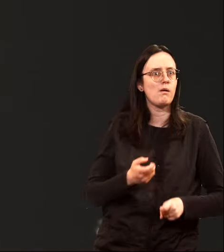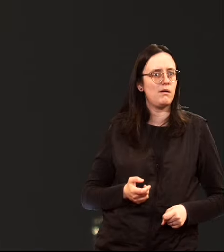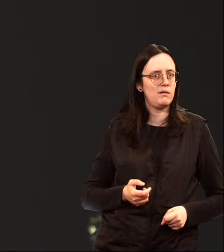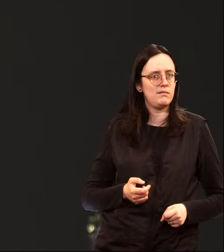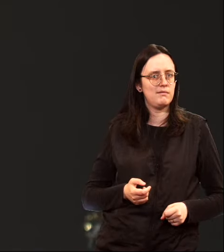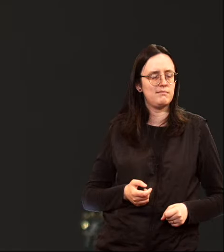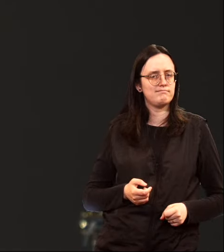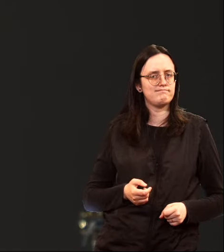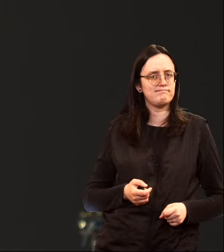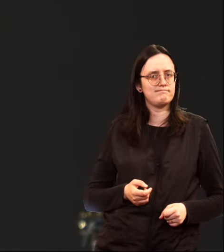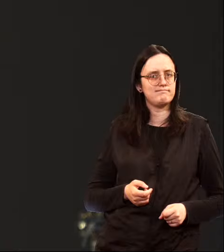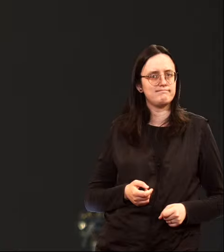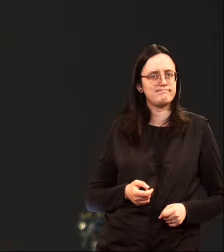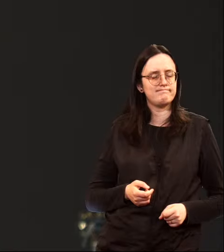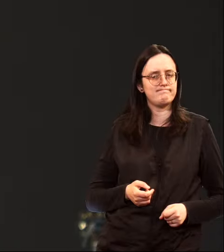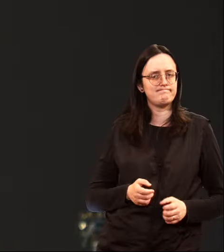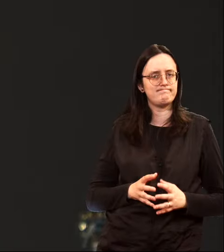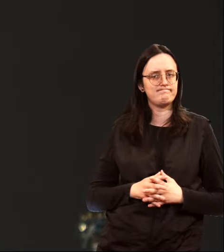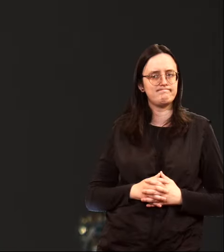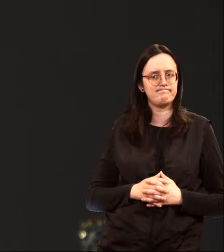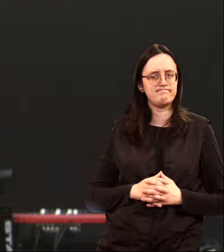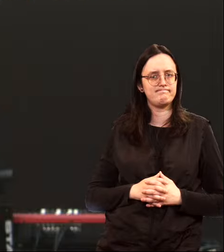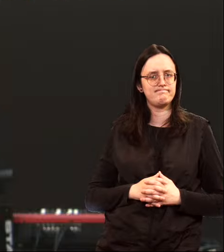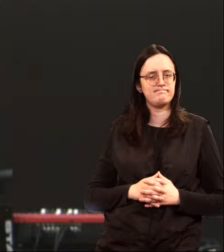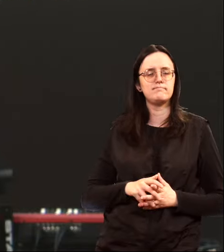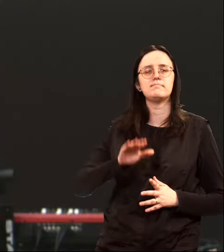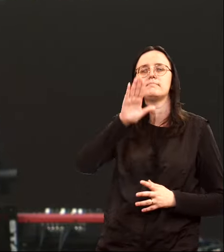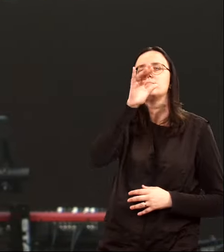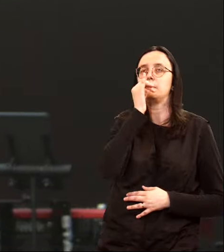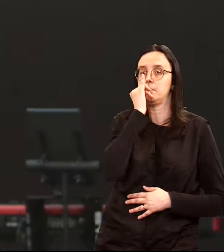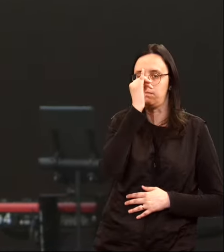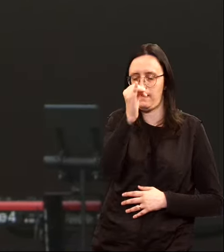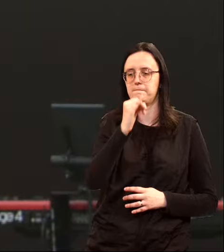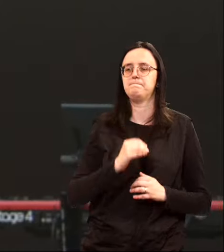Como é que eu resolvo isso? Deixa eu te dizer,